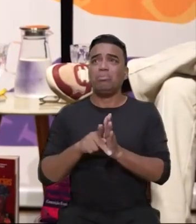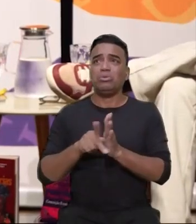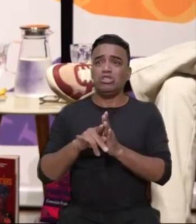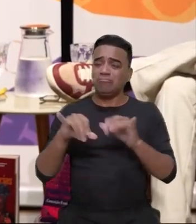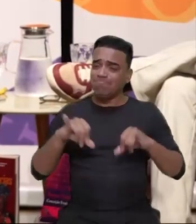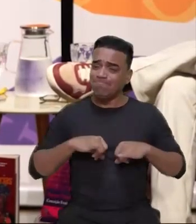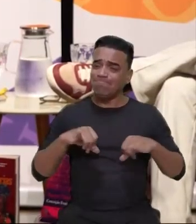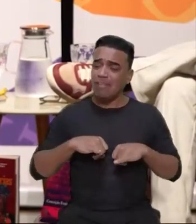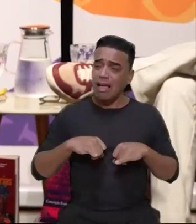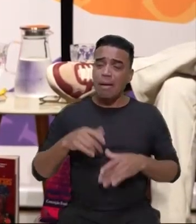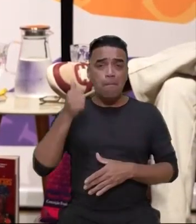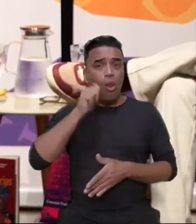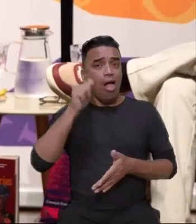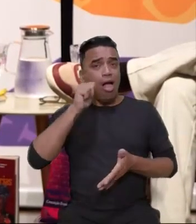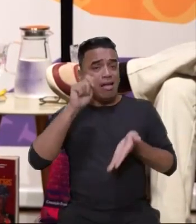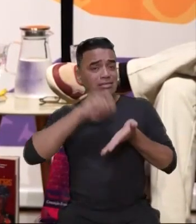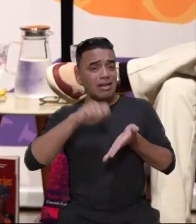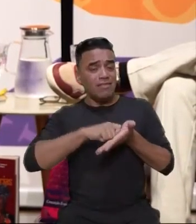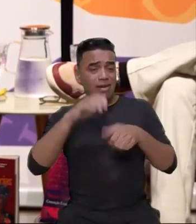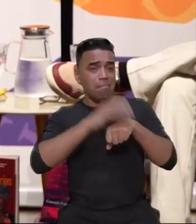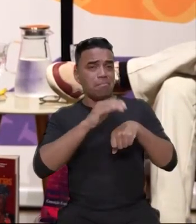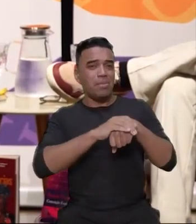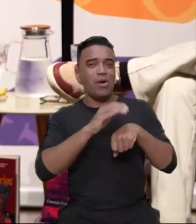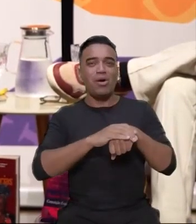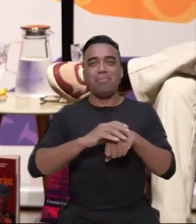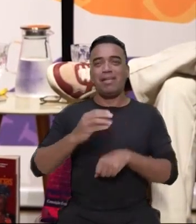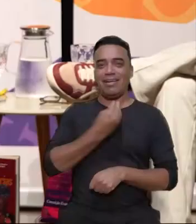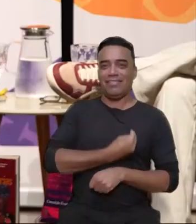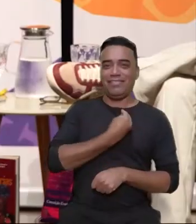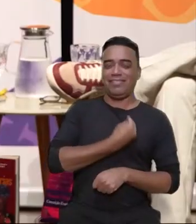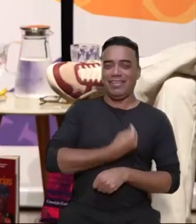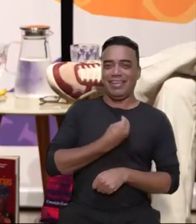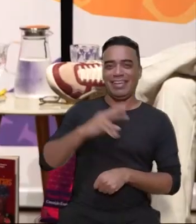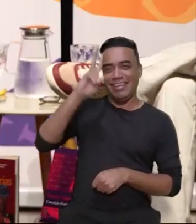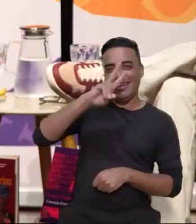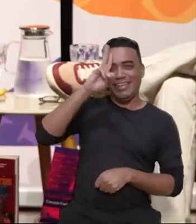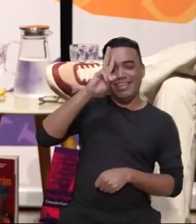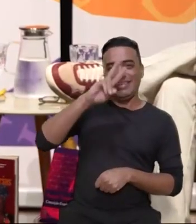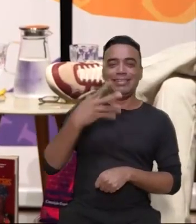subordinação, escreverem a sua própria história, e aí eu vou chamar